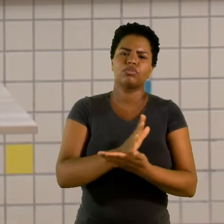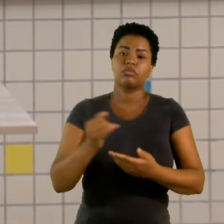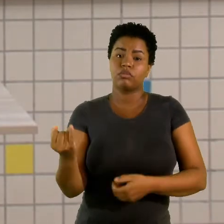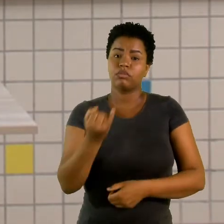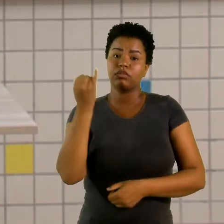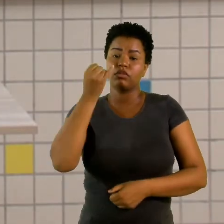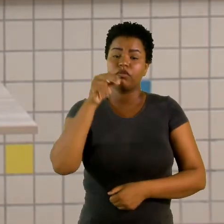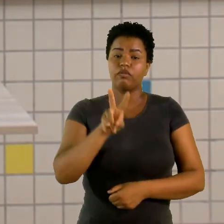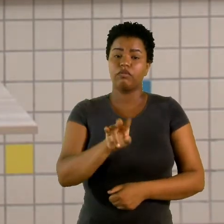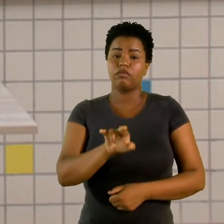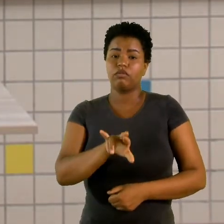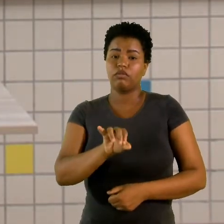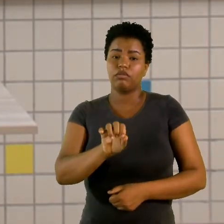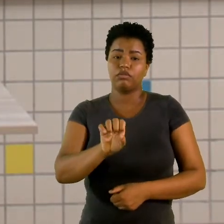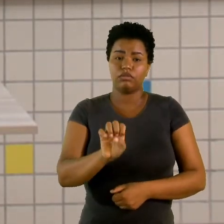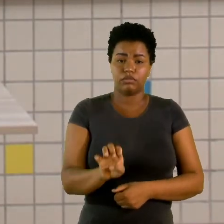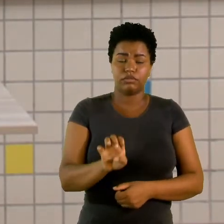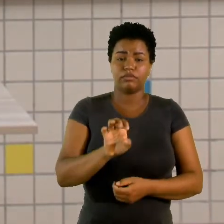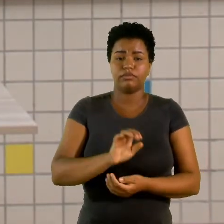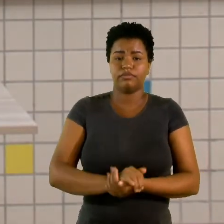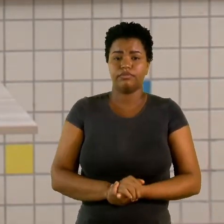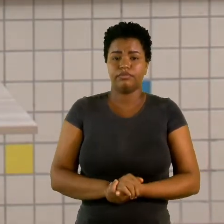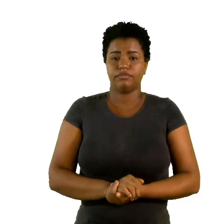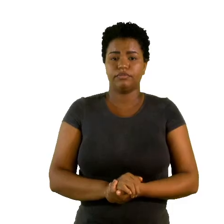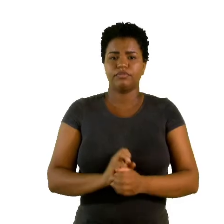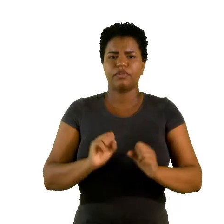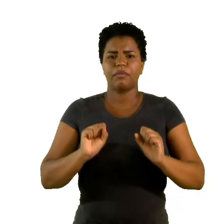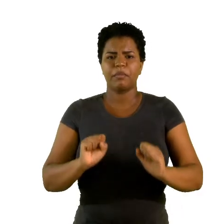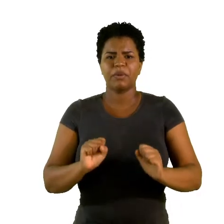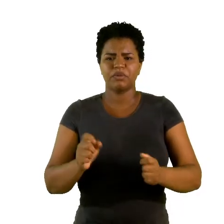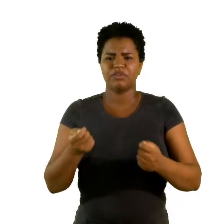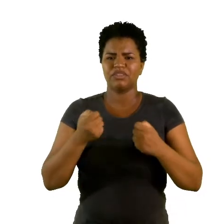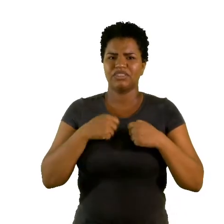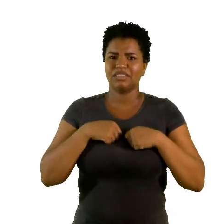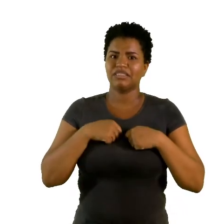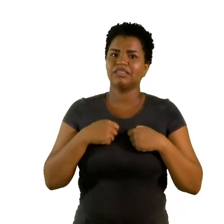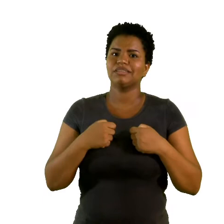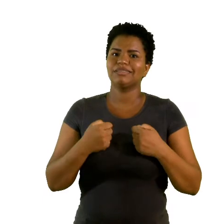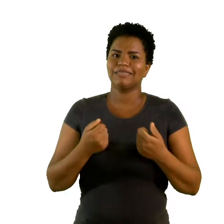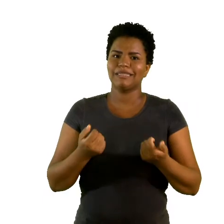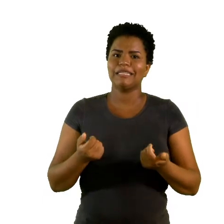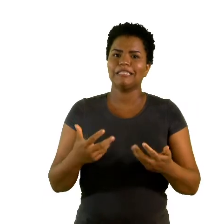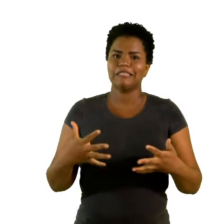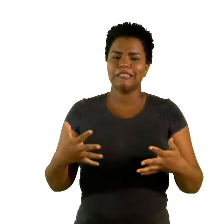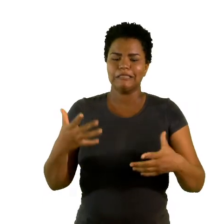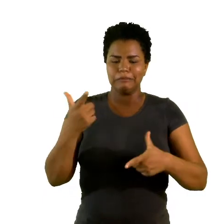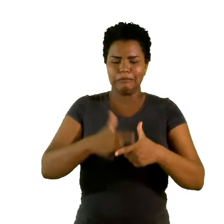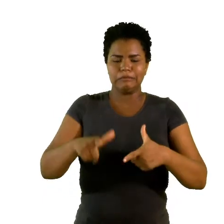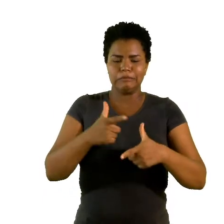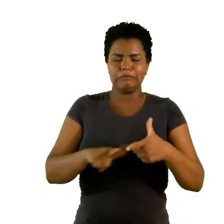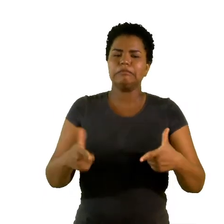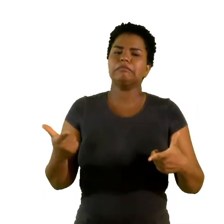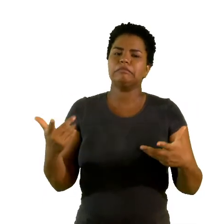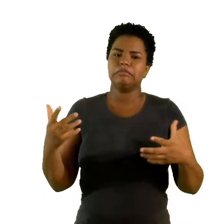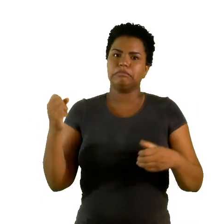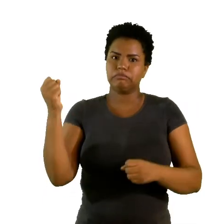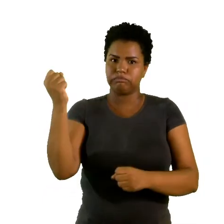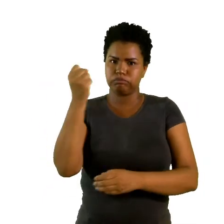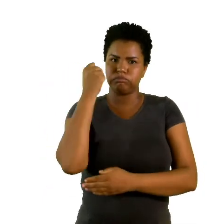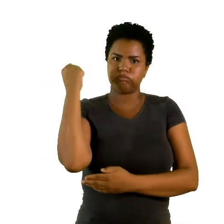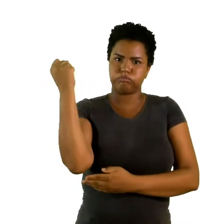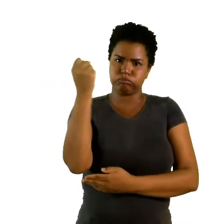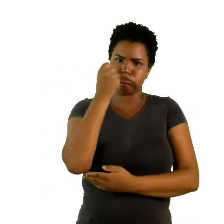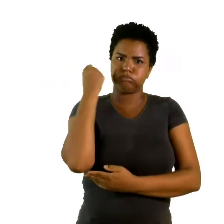importantes viroses, que podem causar complicações graves. Quem sabe me